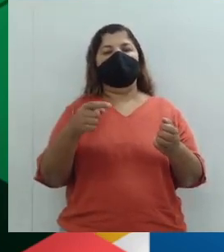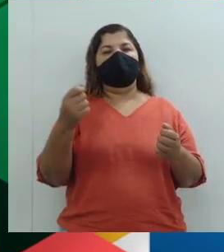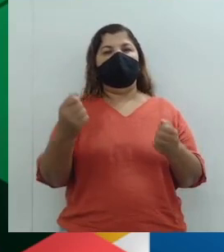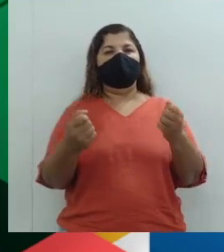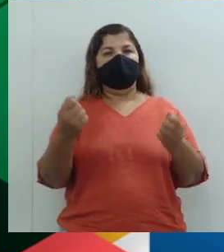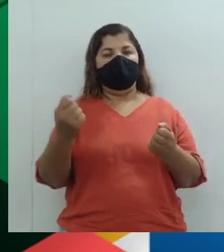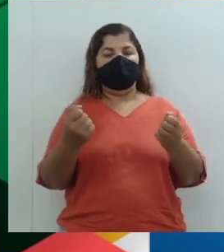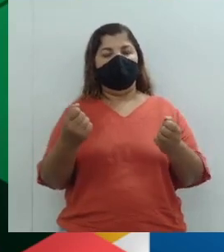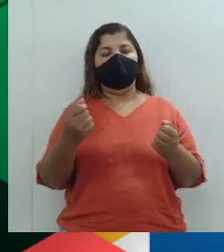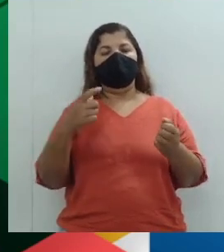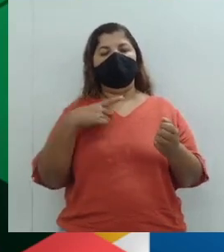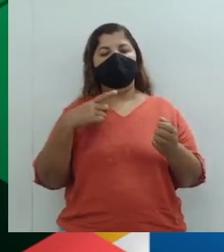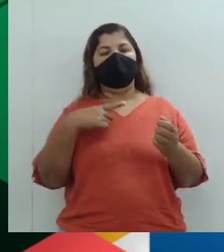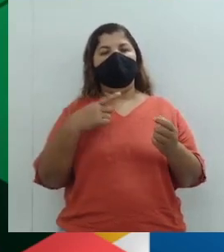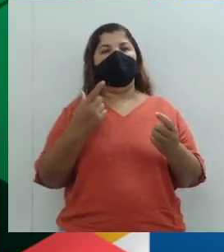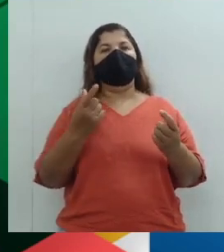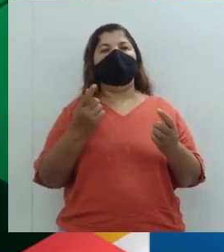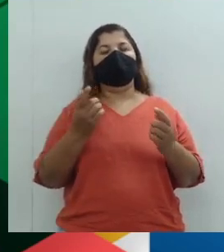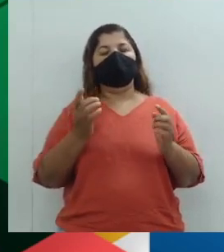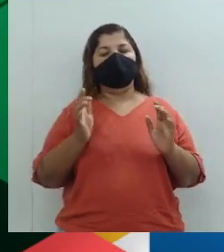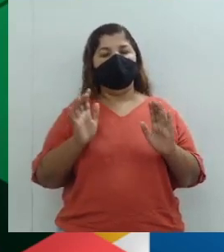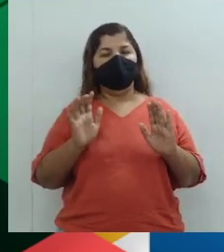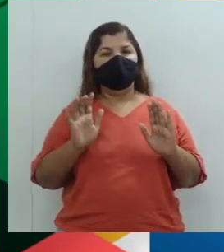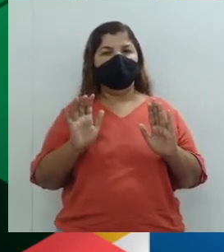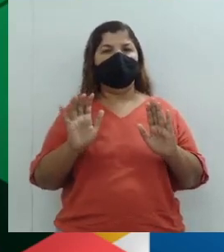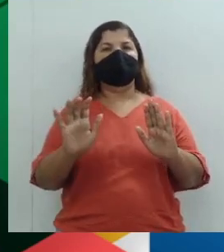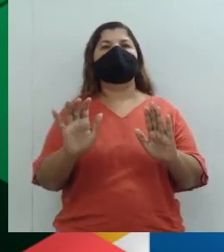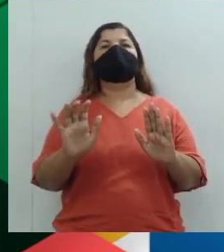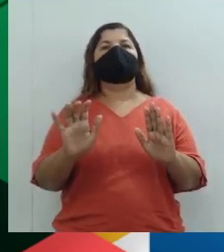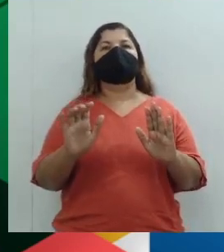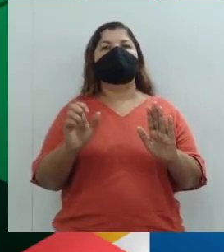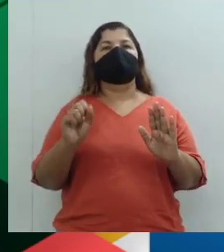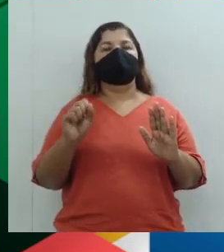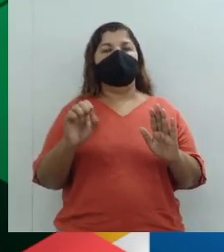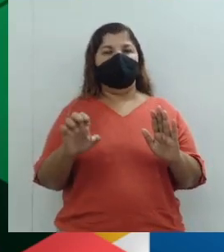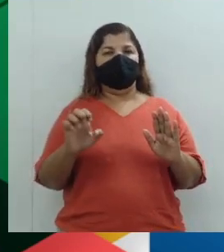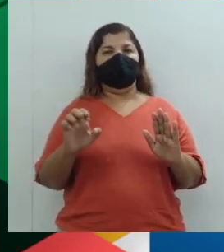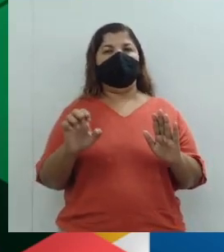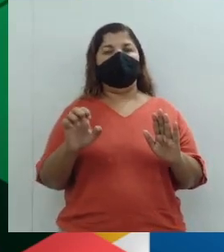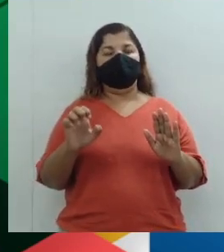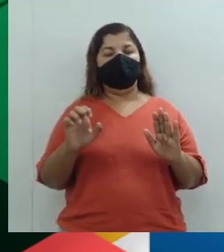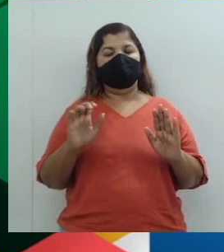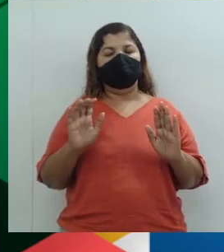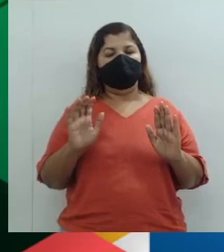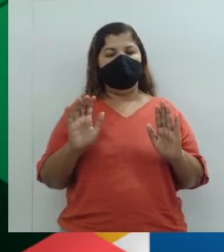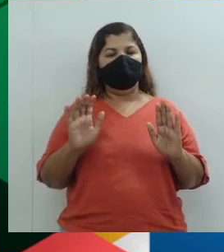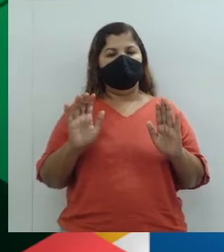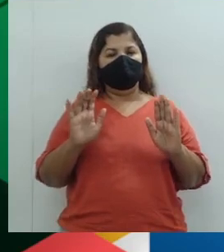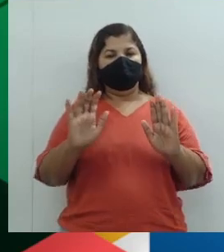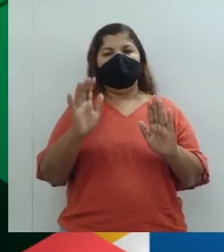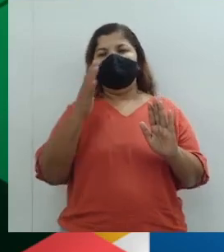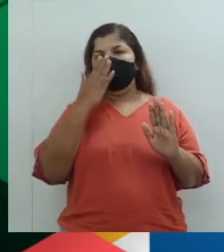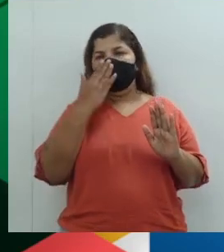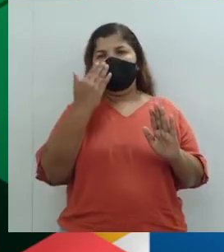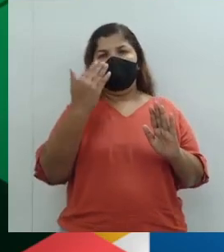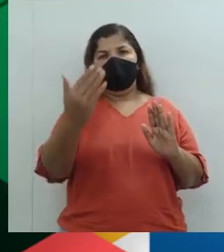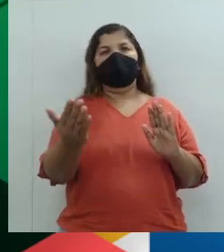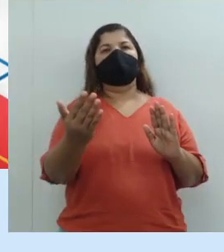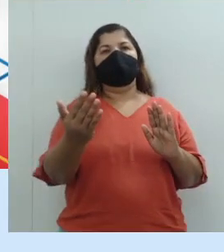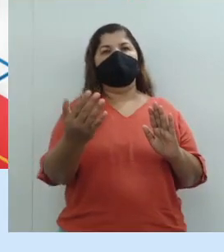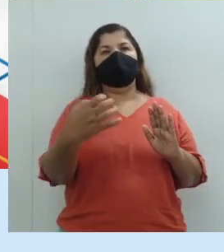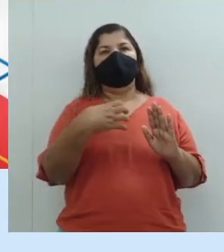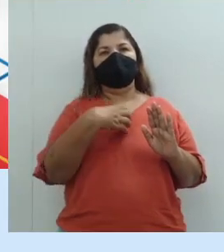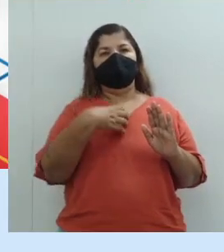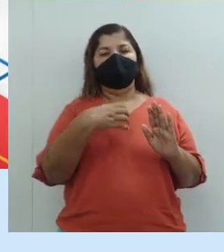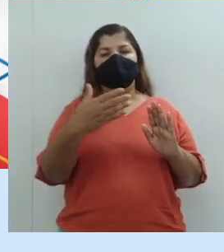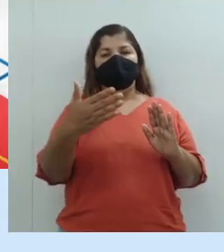sentido oposto à força aplicada. Então você percebe, se você empurra o carro para frente, né, tenta colocar ele em movimento, você sente uma